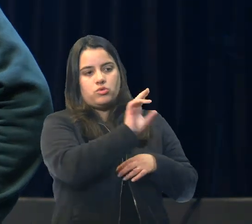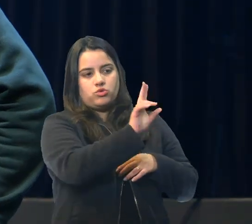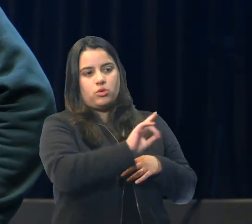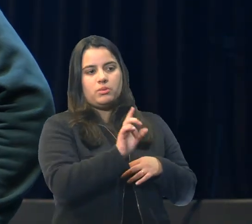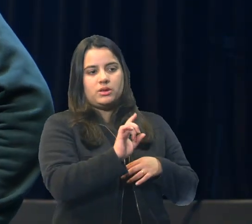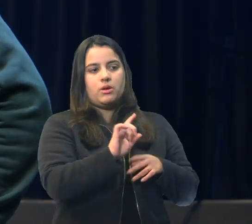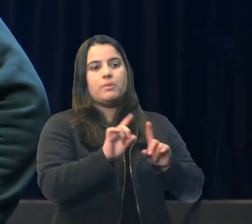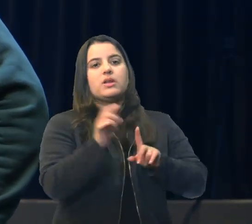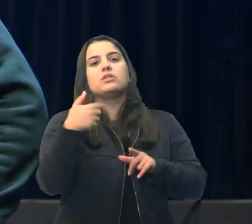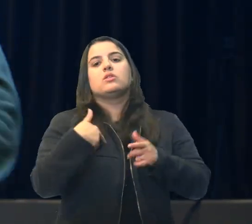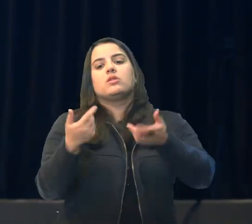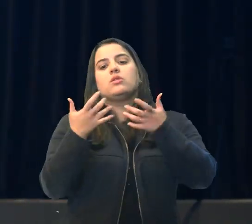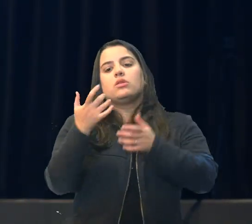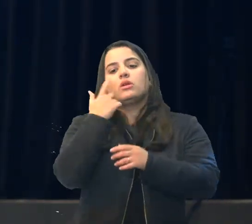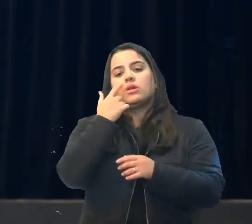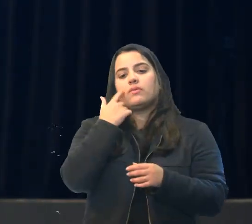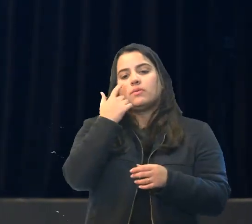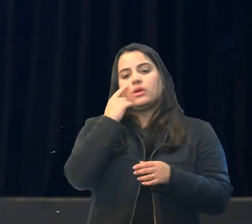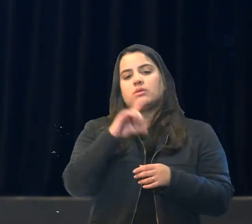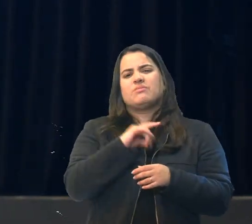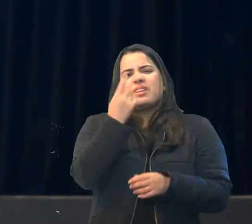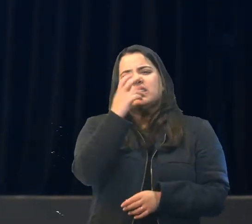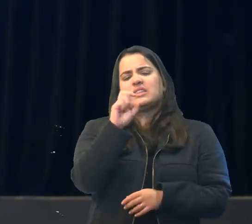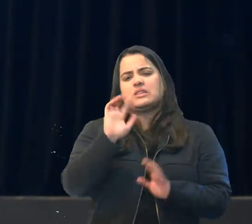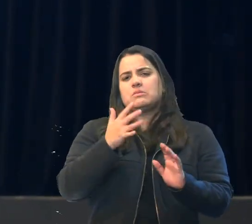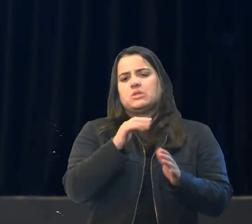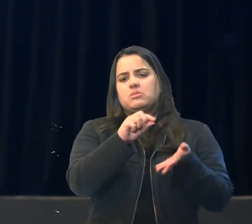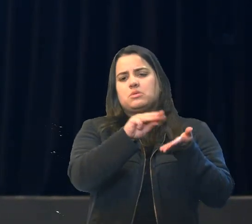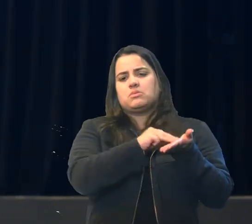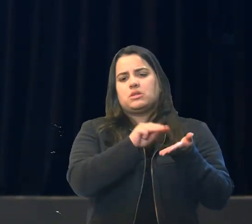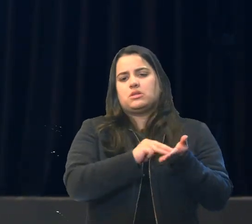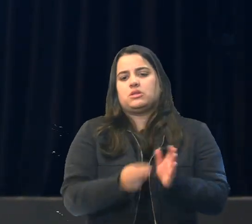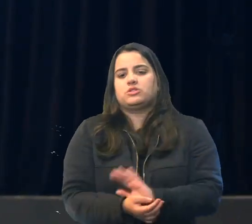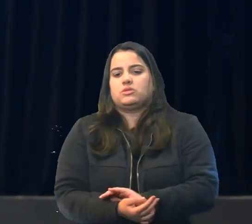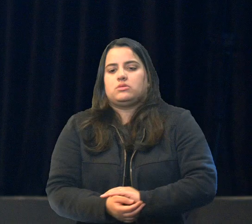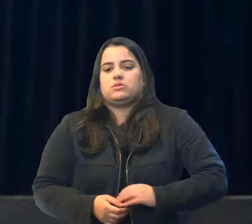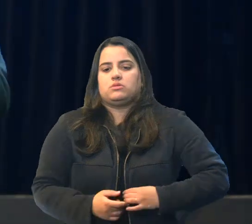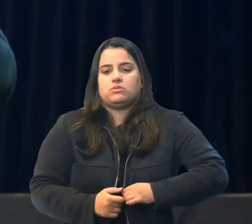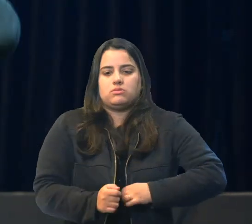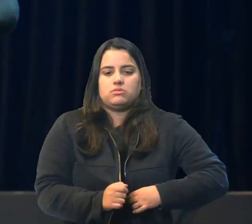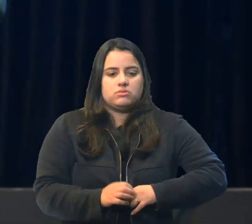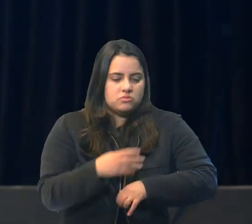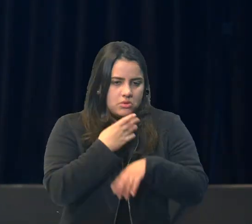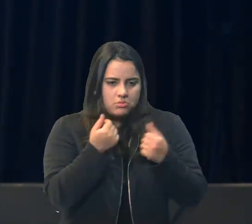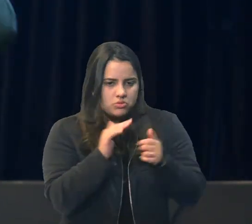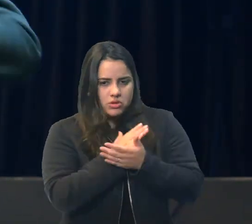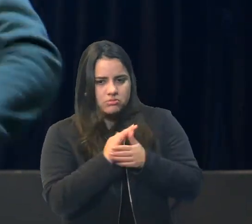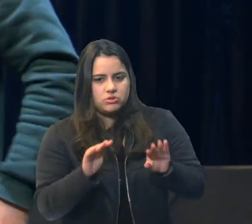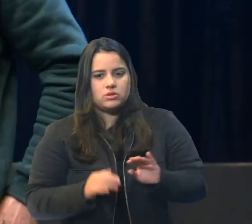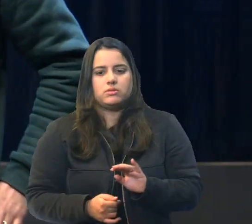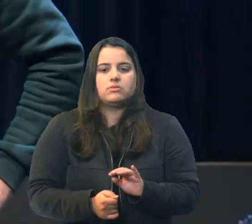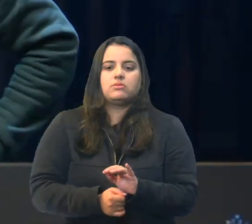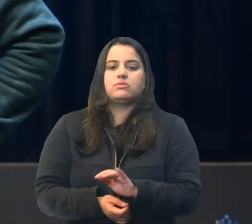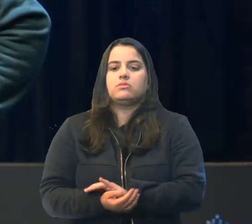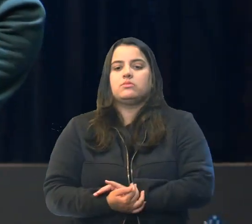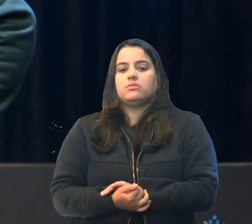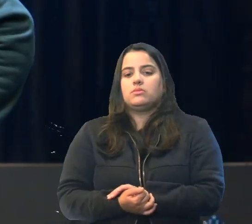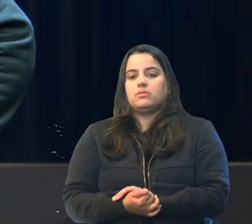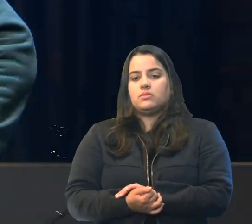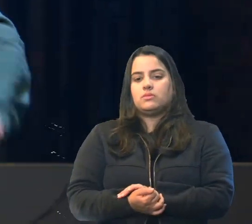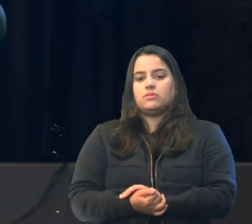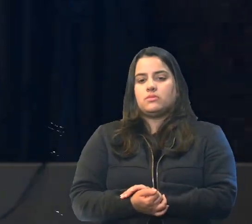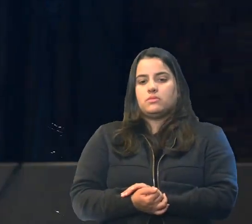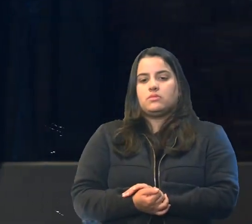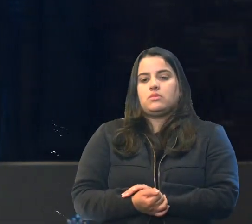quero ver como está a agenda de vocês. Aí eu recebi umas 15 mensagens, uns 15 minutos. Aí eu falei: tá bom, chega. Eu vou